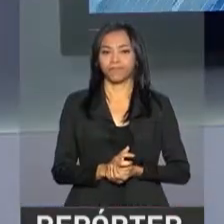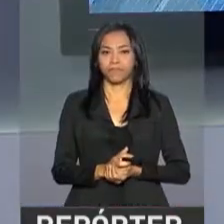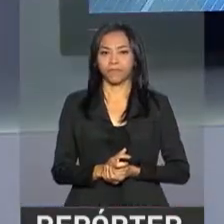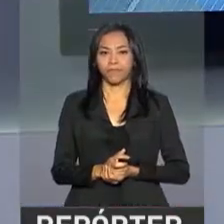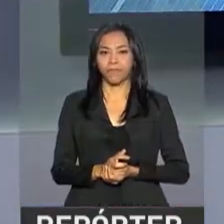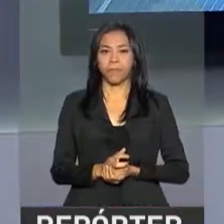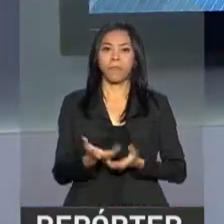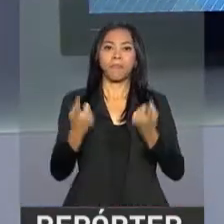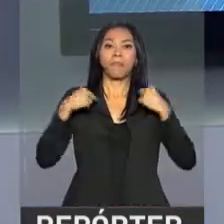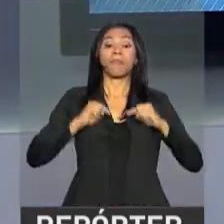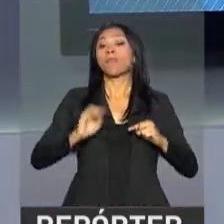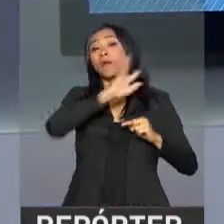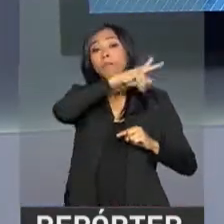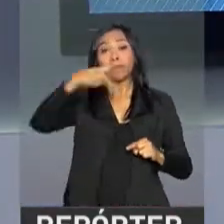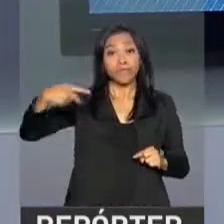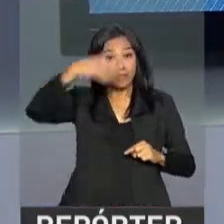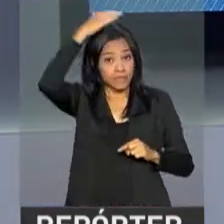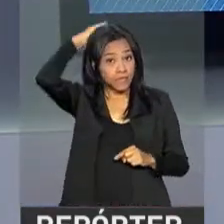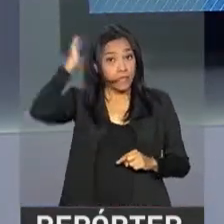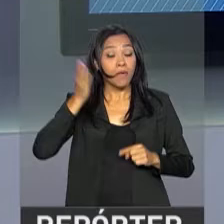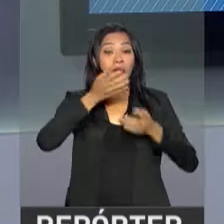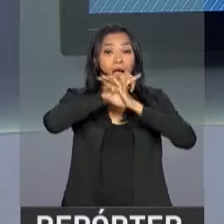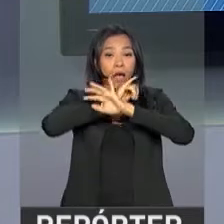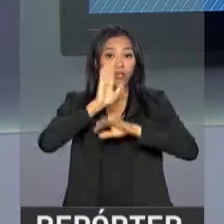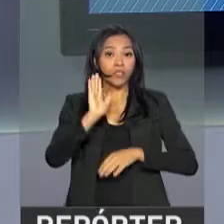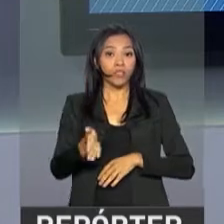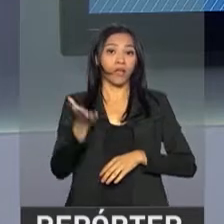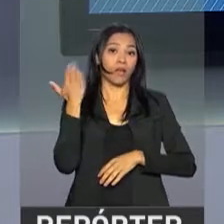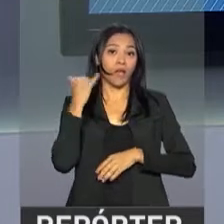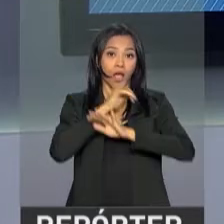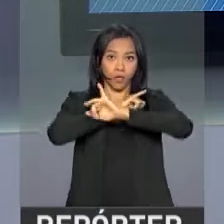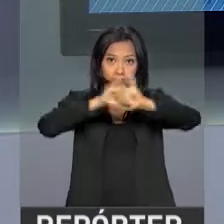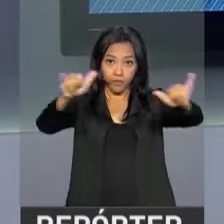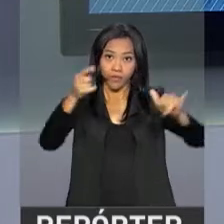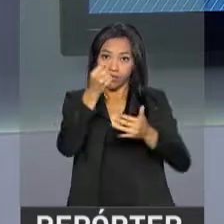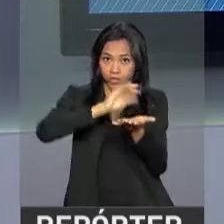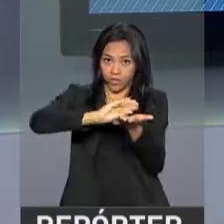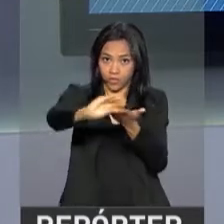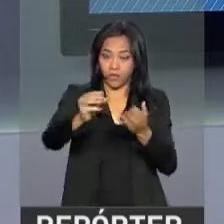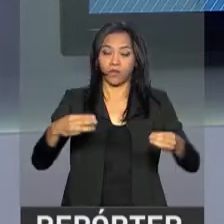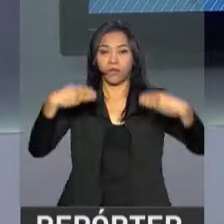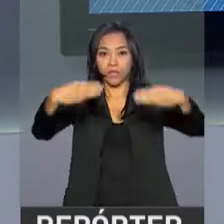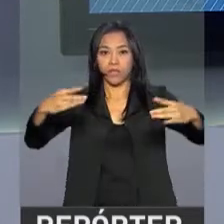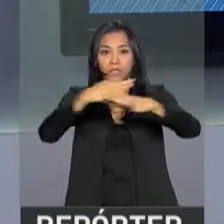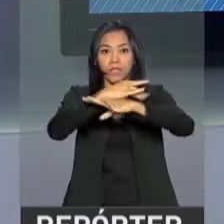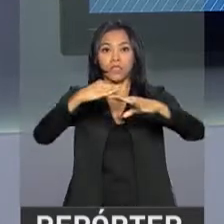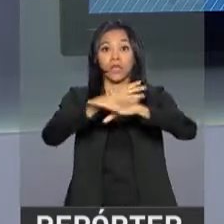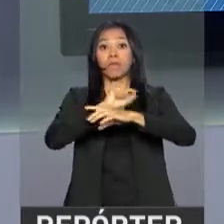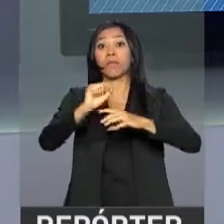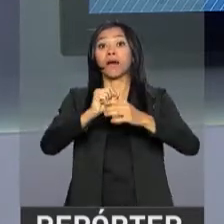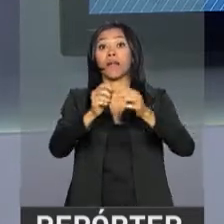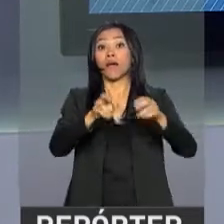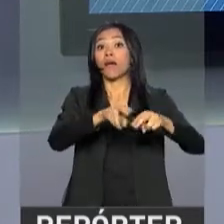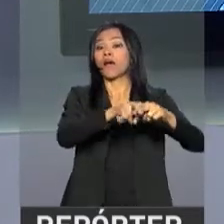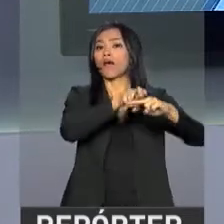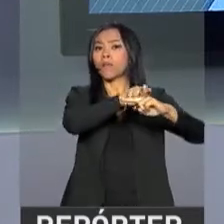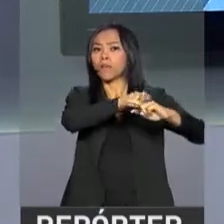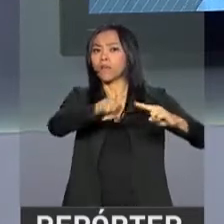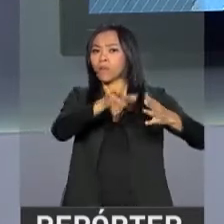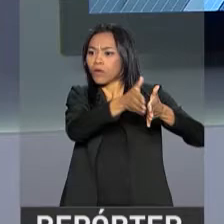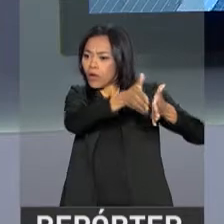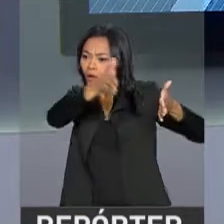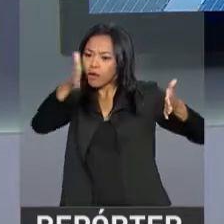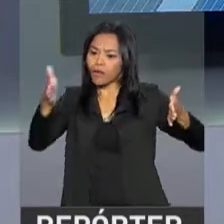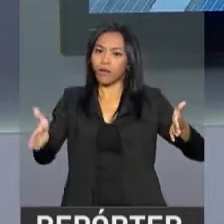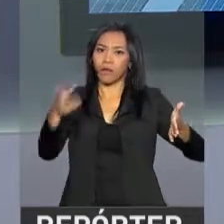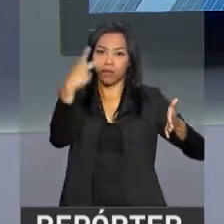presidente michel temer anunciou a liberação de recursos do ministério das cidades para expansão do metrô do distrito federal os investimentos